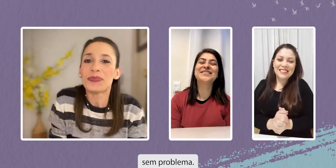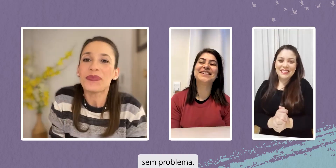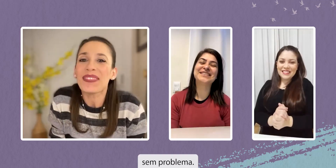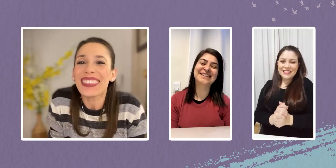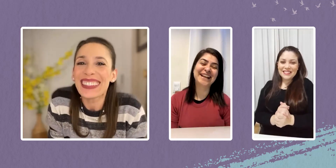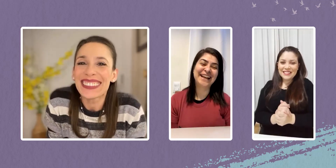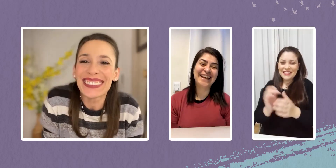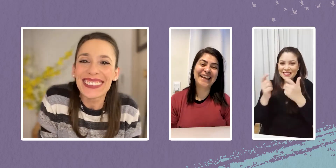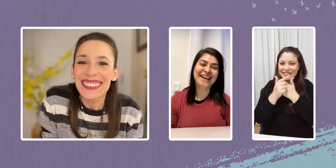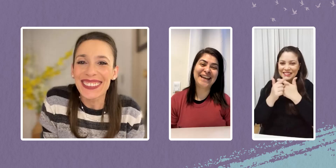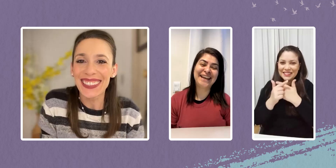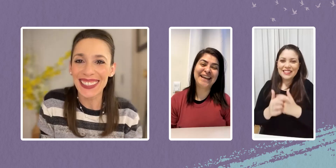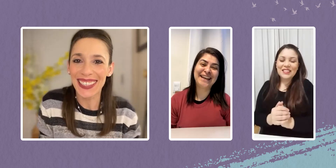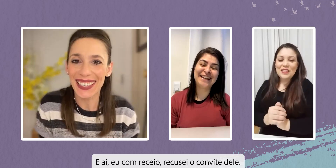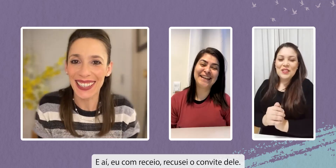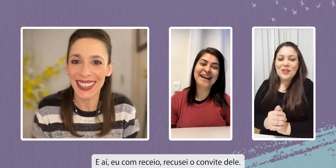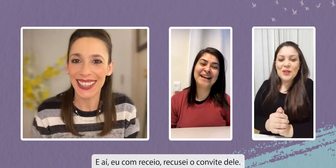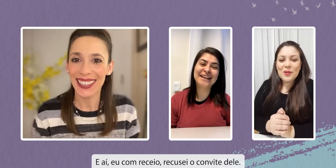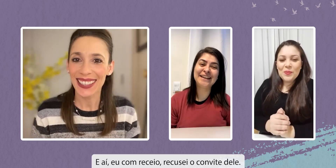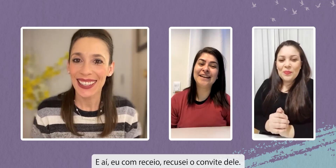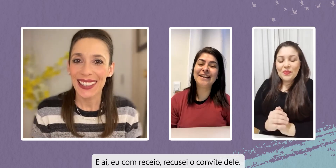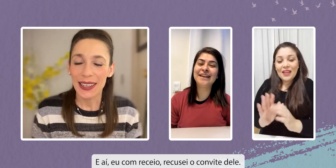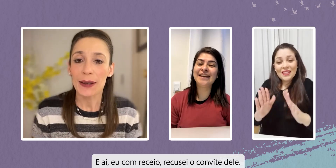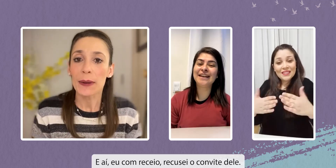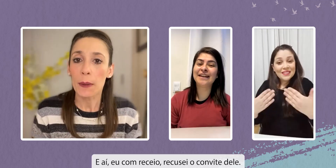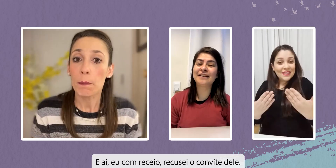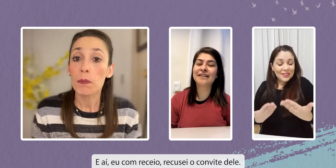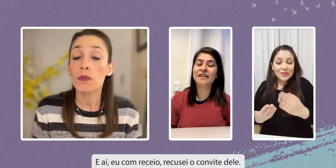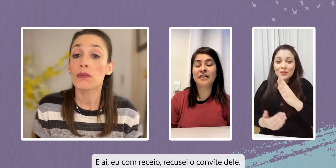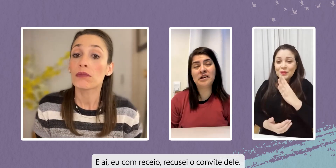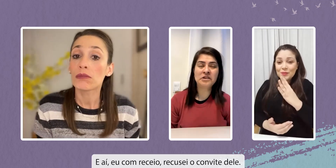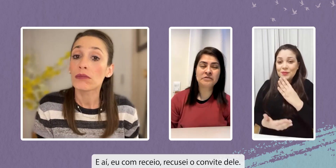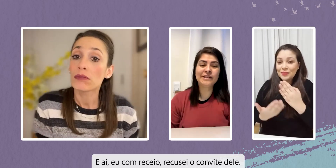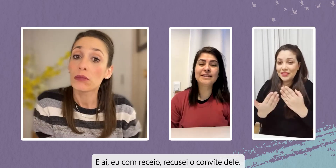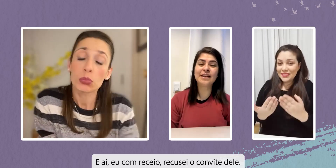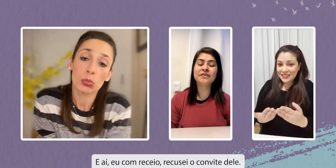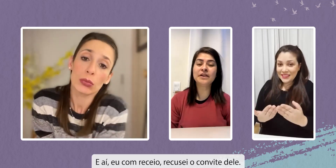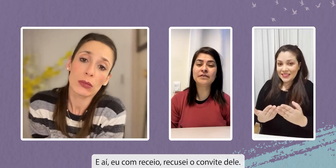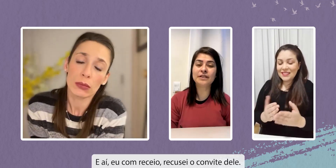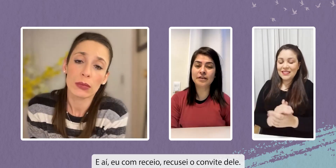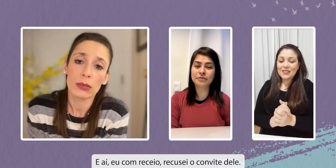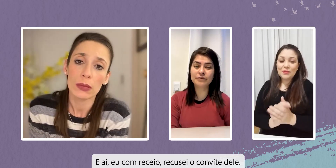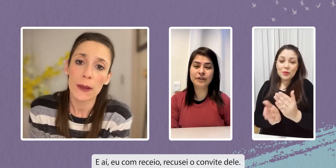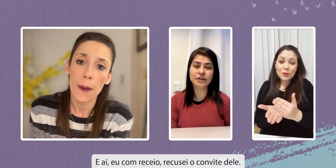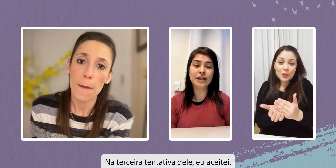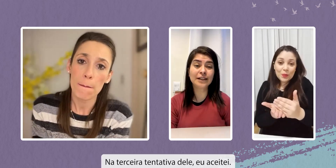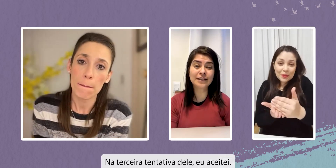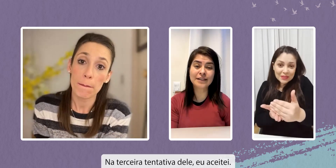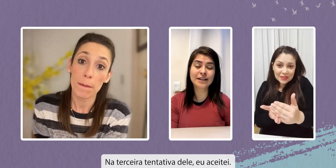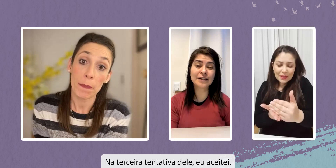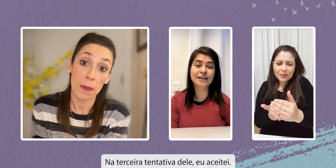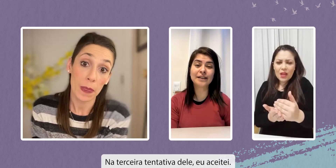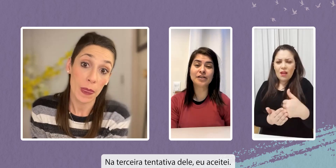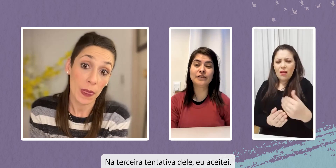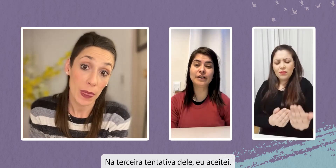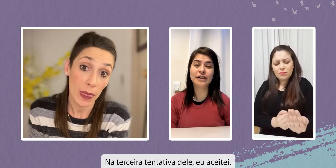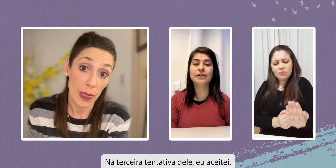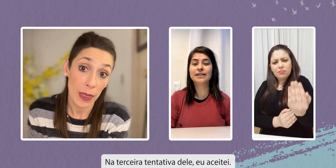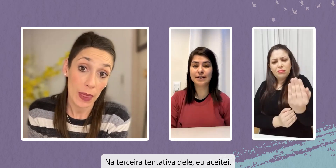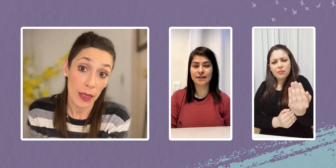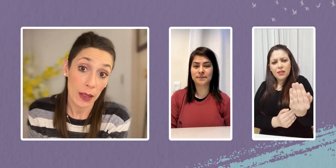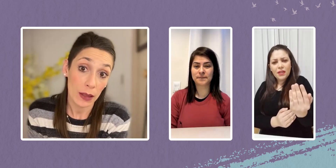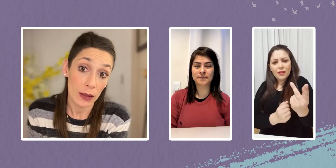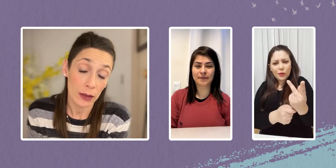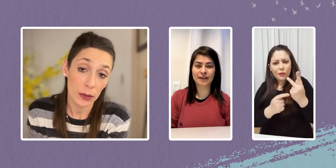Sem problemas. E aí, eu com receio recusei o convite dele. Na terceira tentativa dele,